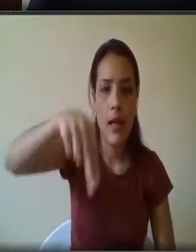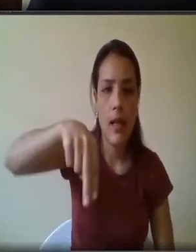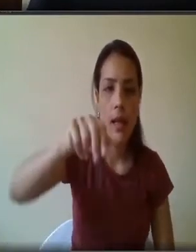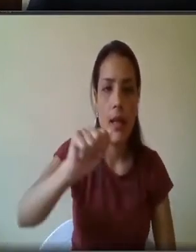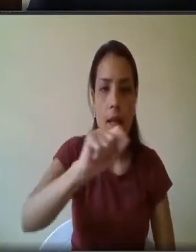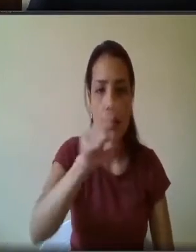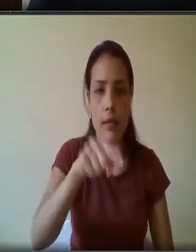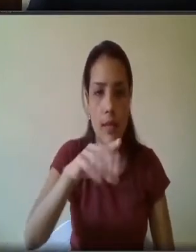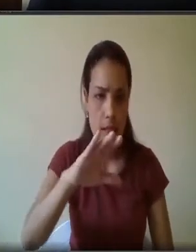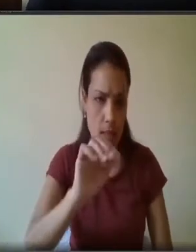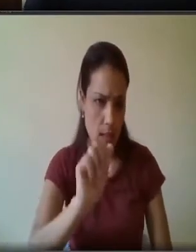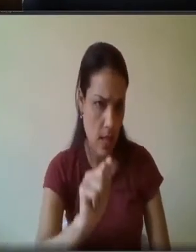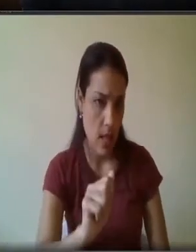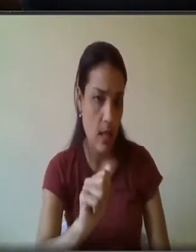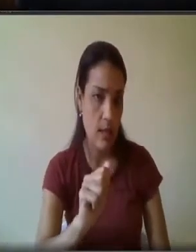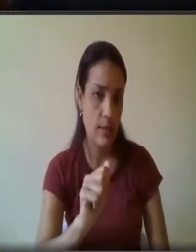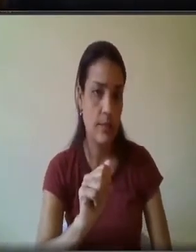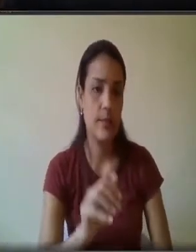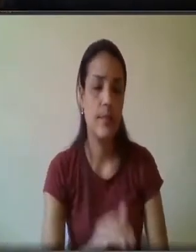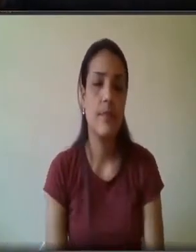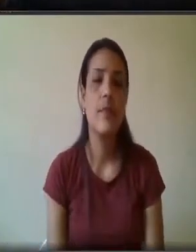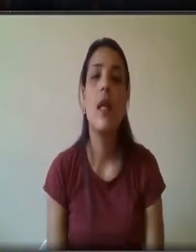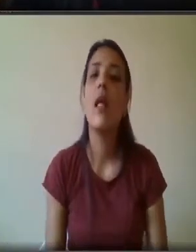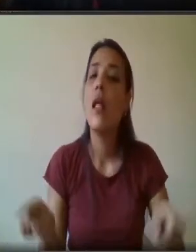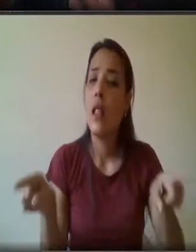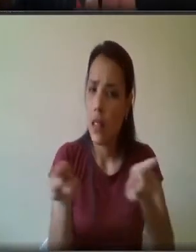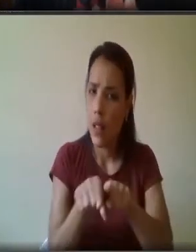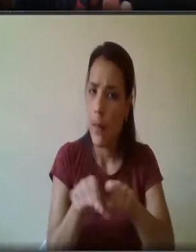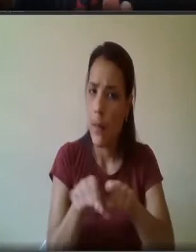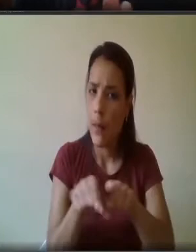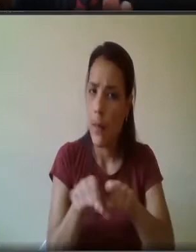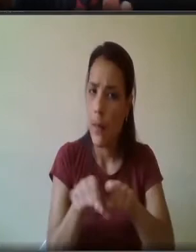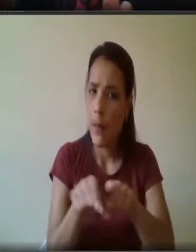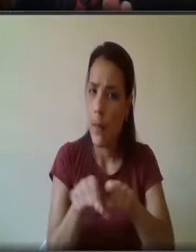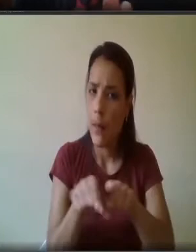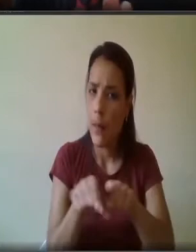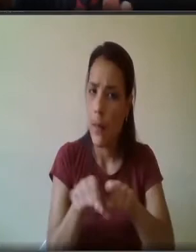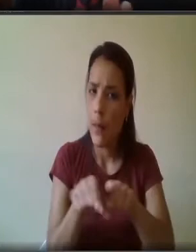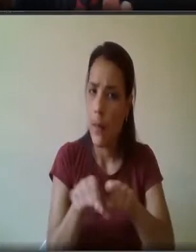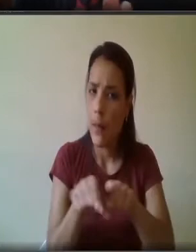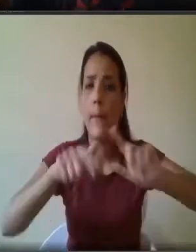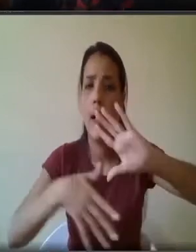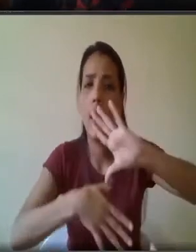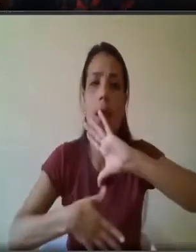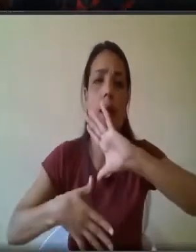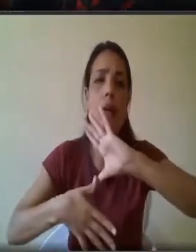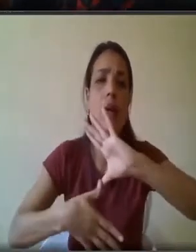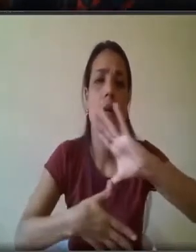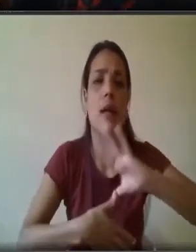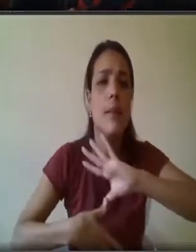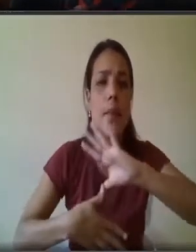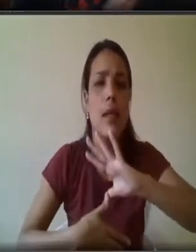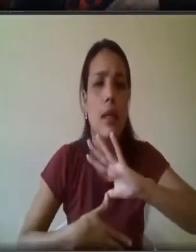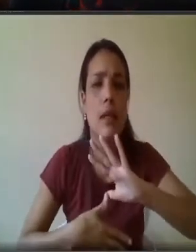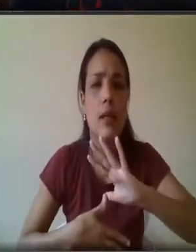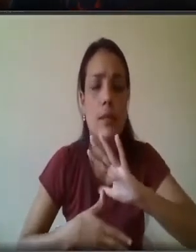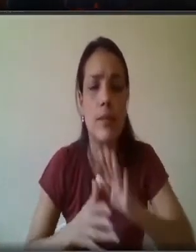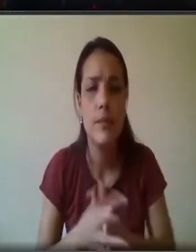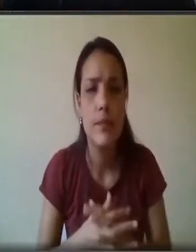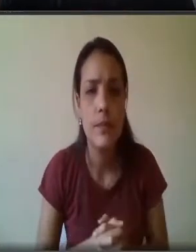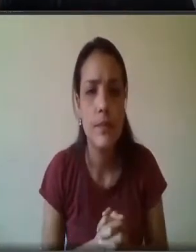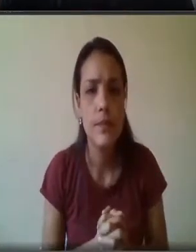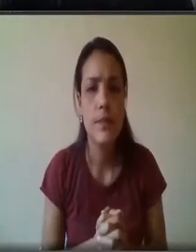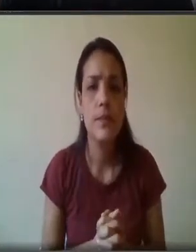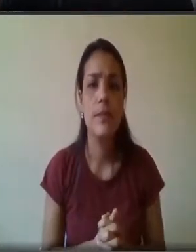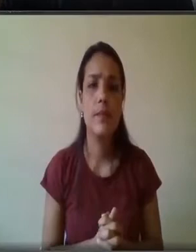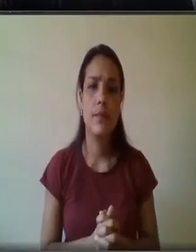que é a placa americana. Então, como o Brasil está no meio da placa, pessoal, o que acontece? Nós já não